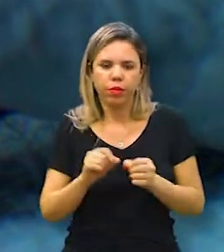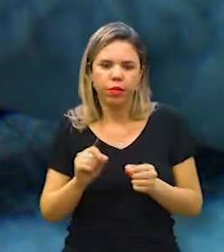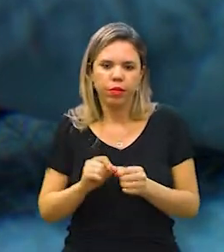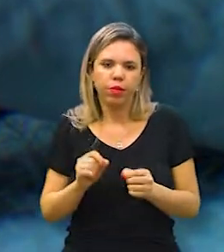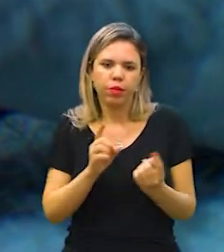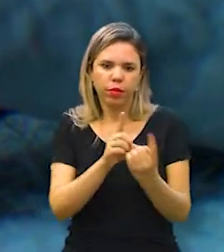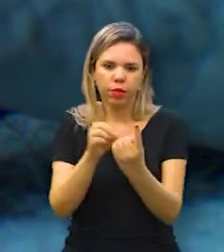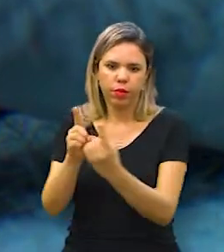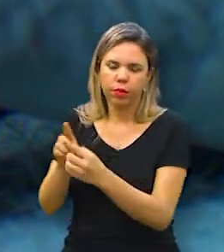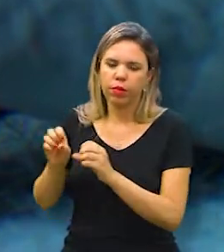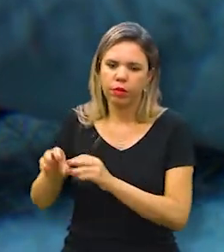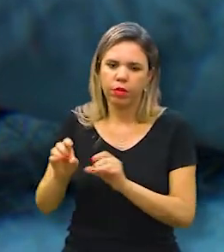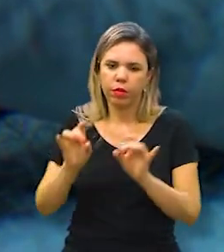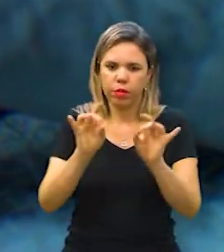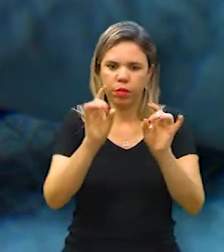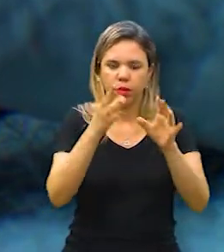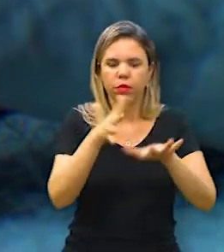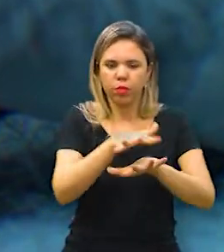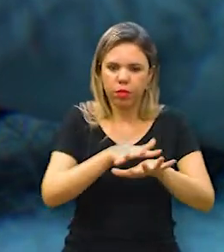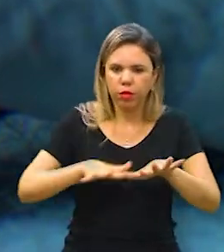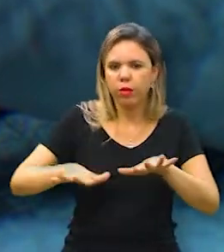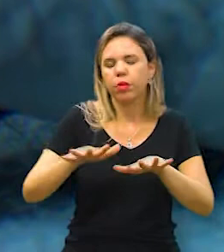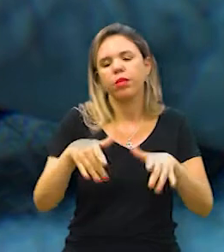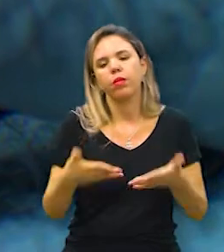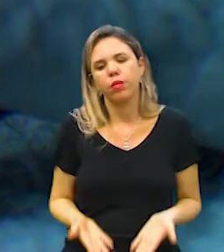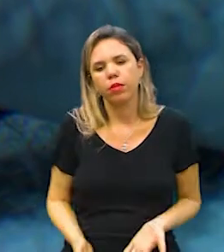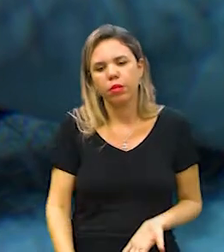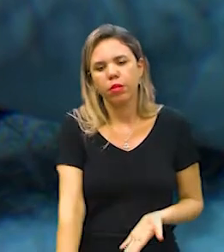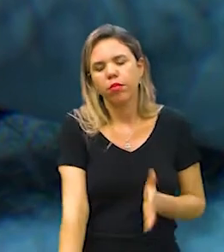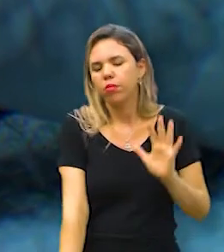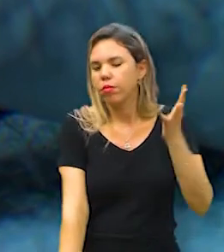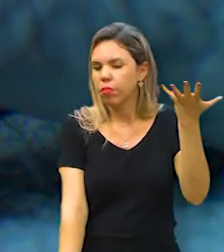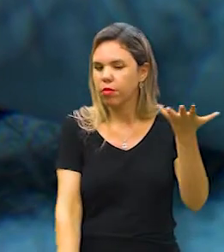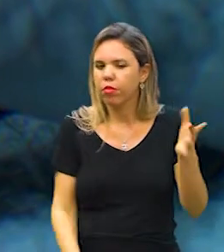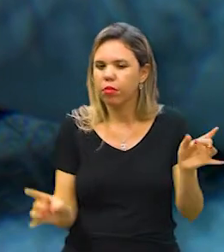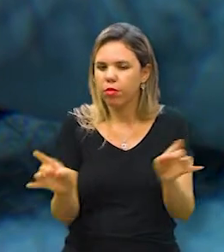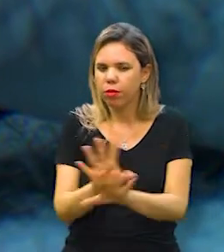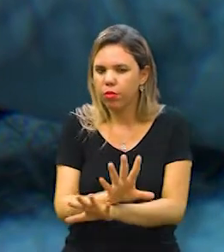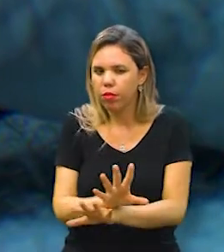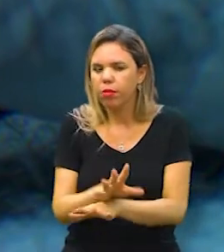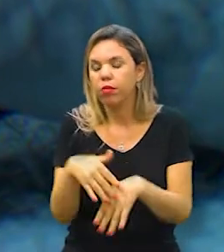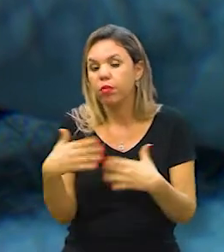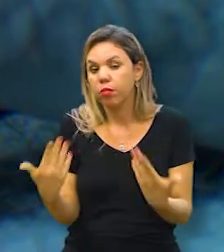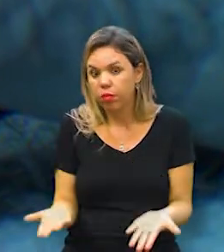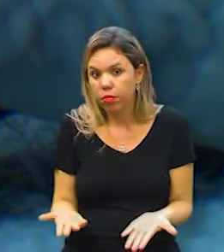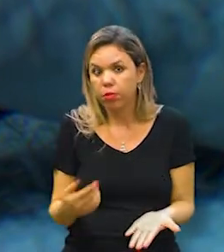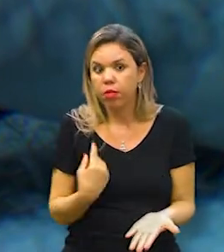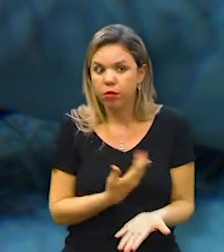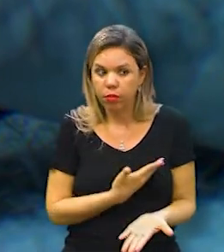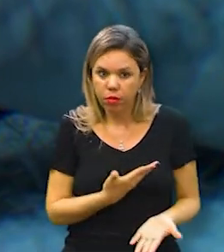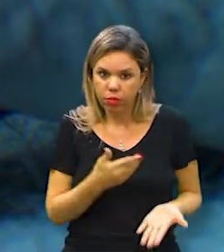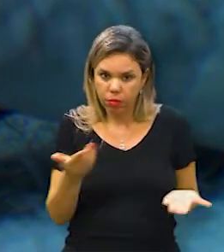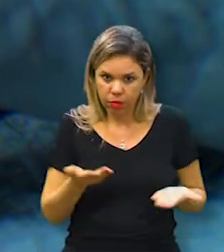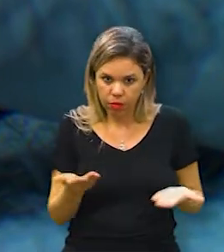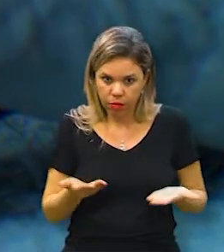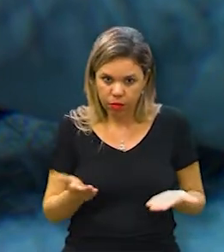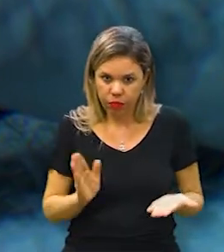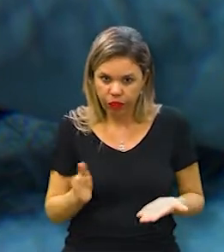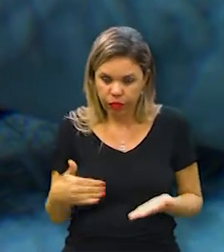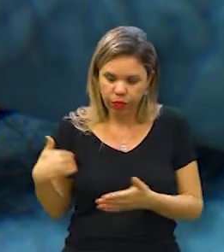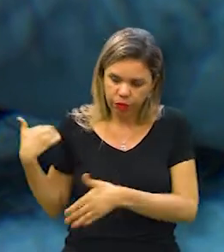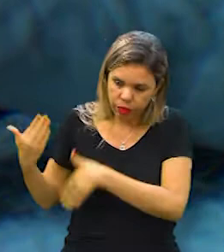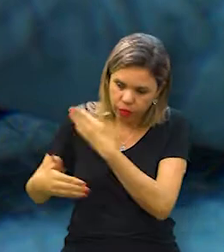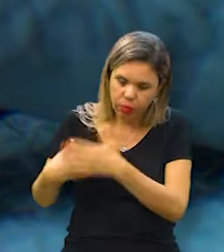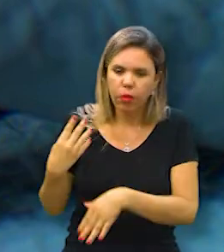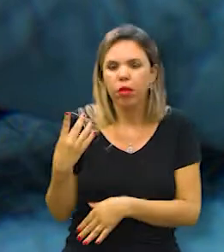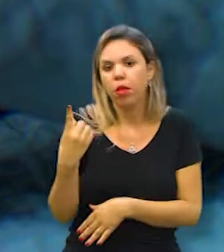atendimento educacional especializado, que foi de repente encerrado. Estamos hoje, como já estamos há